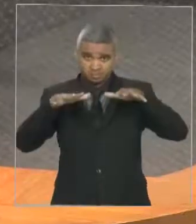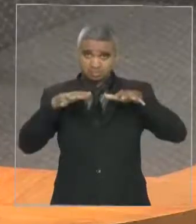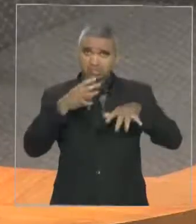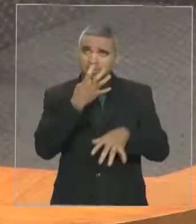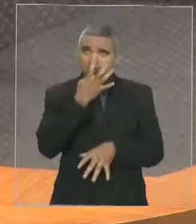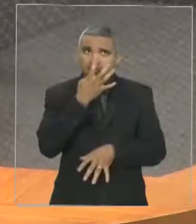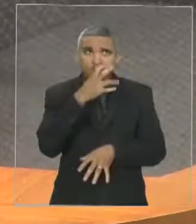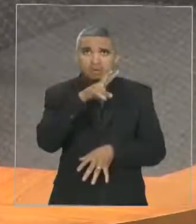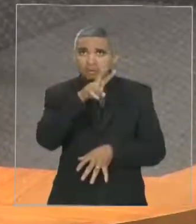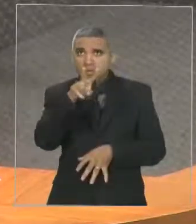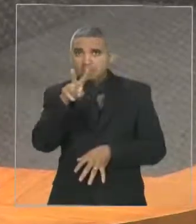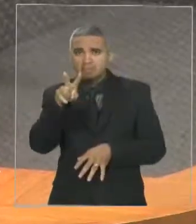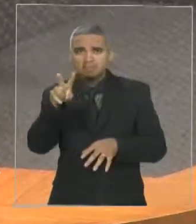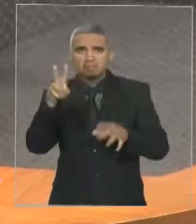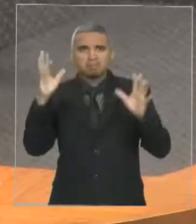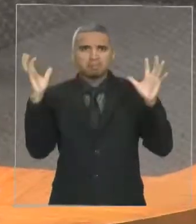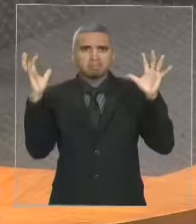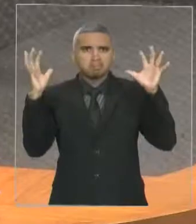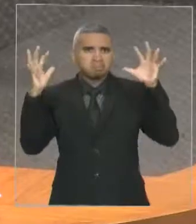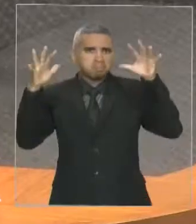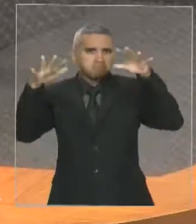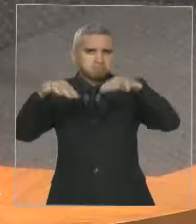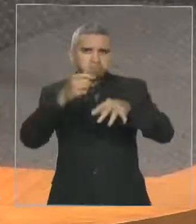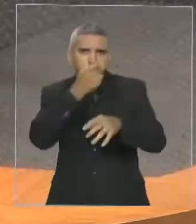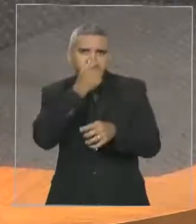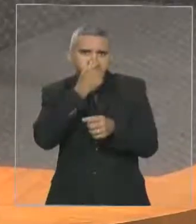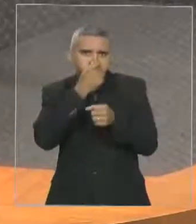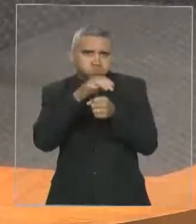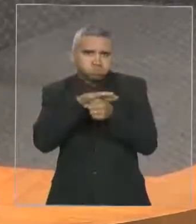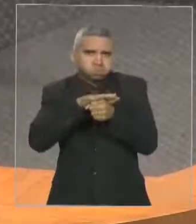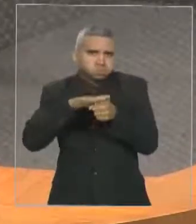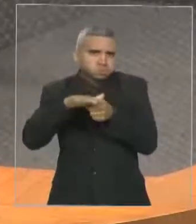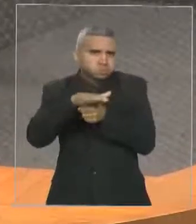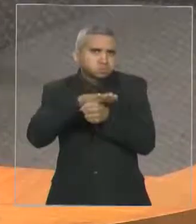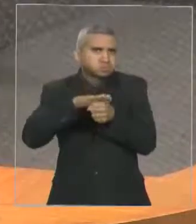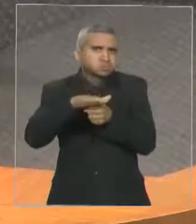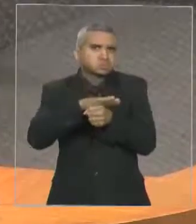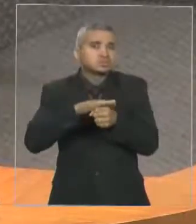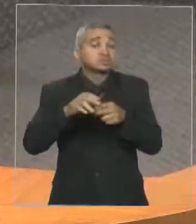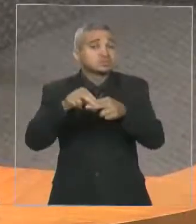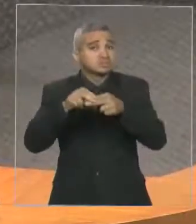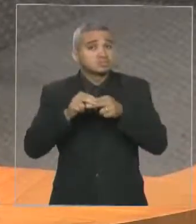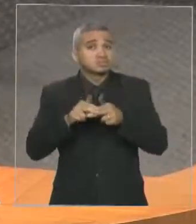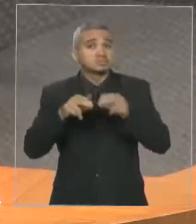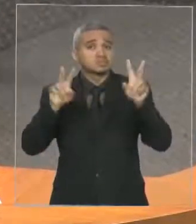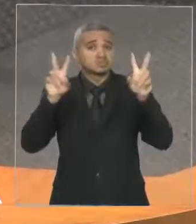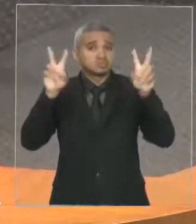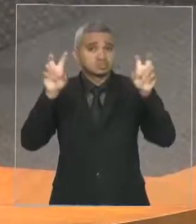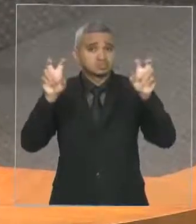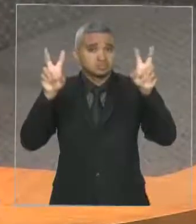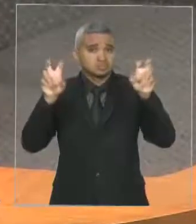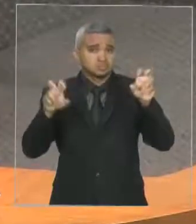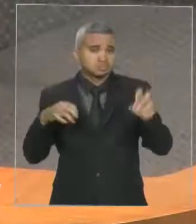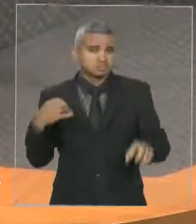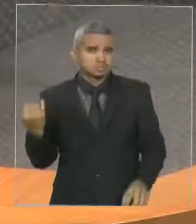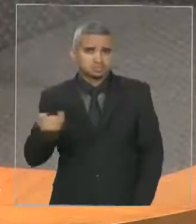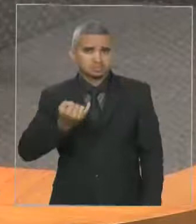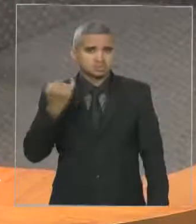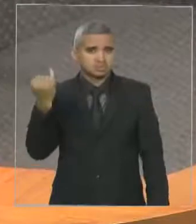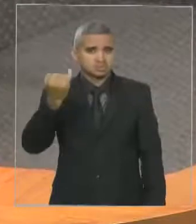isto para dizer que esta casa, que este assunto é de fundamental